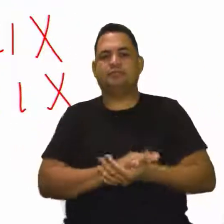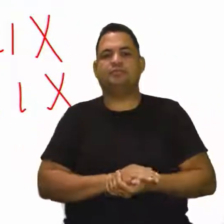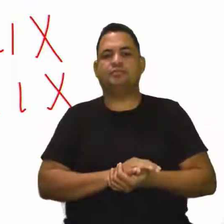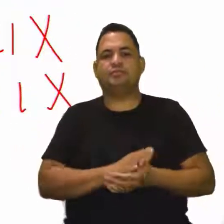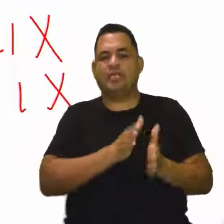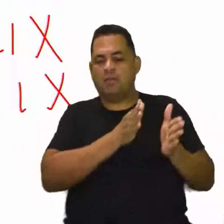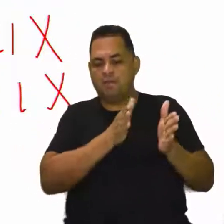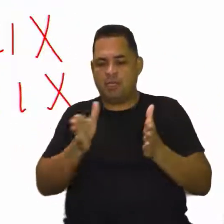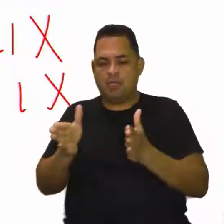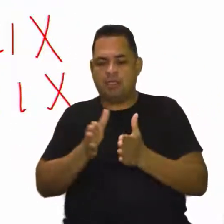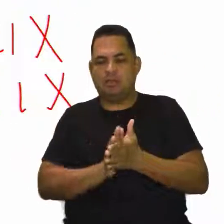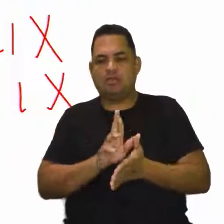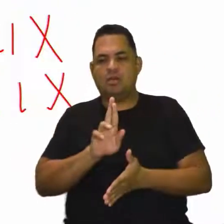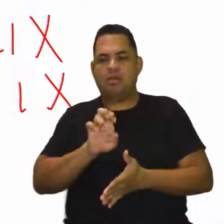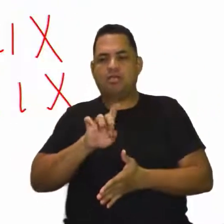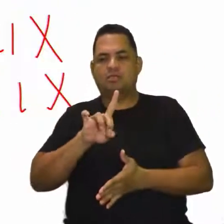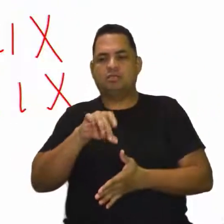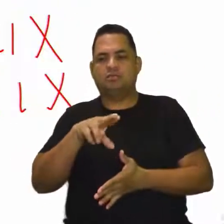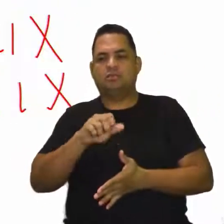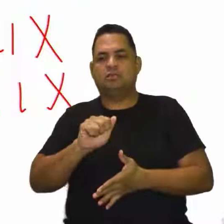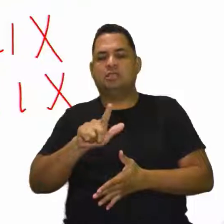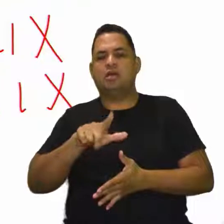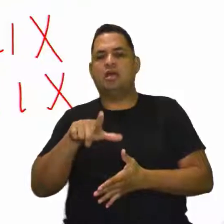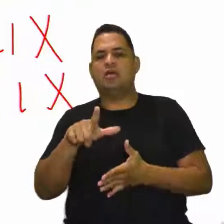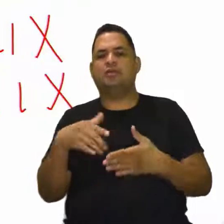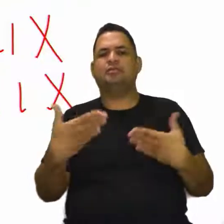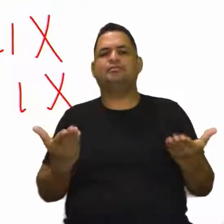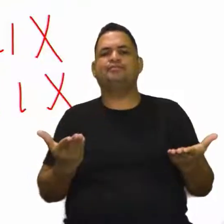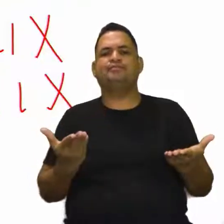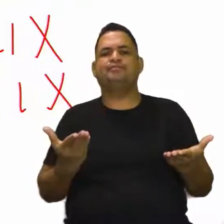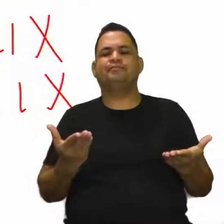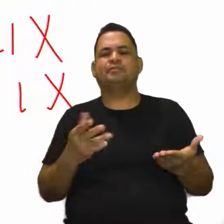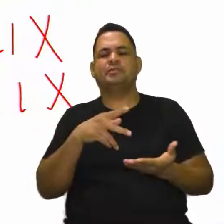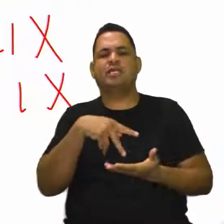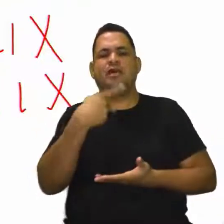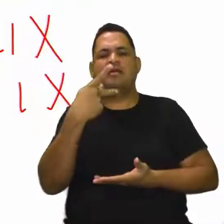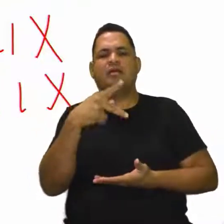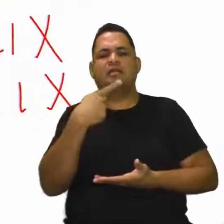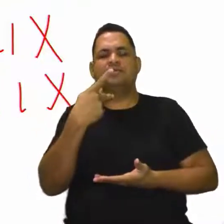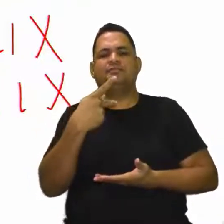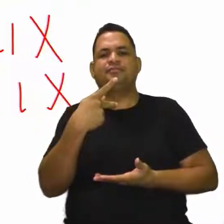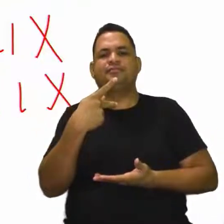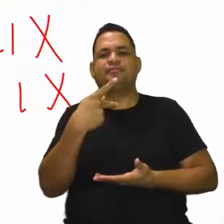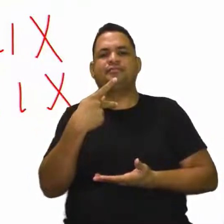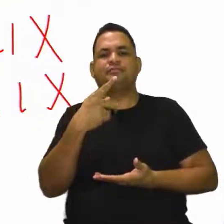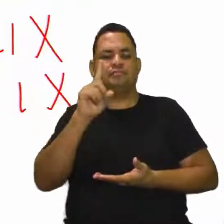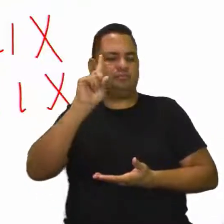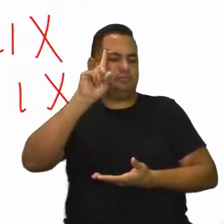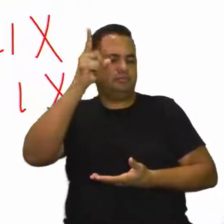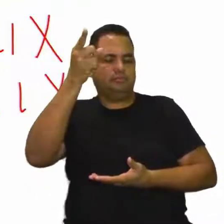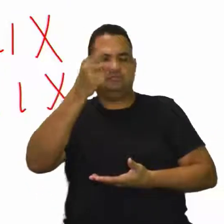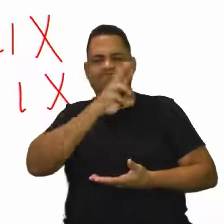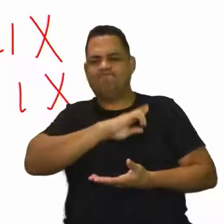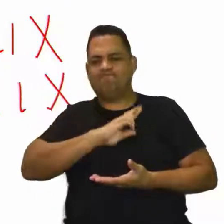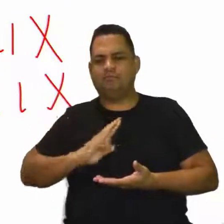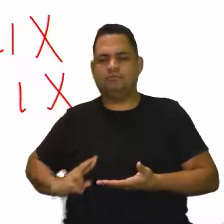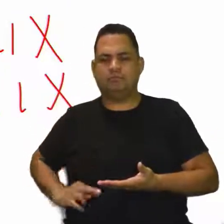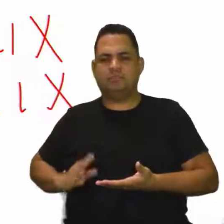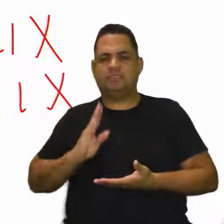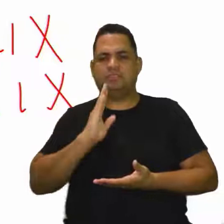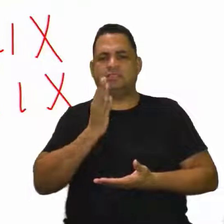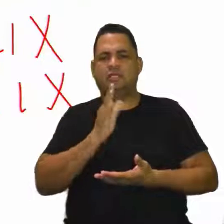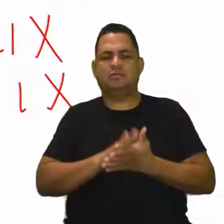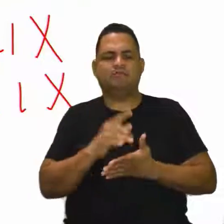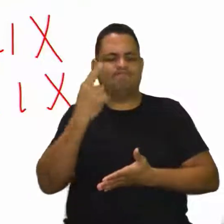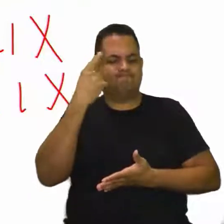regencial. Fechou? Professor, então o senhor está falando para nós que a ideia de república já tinha